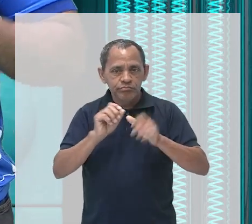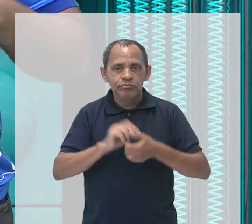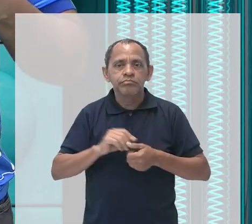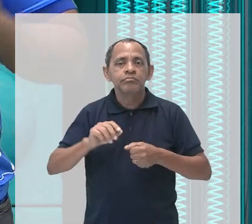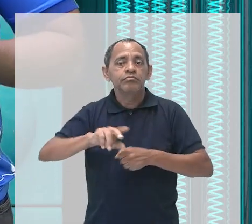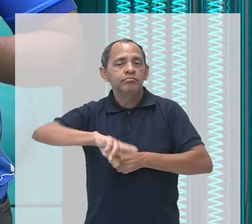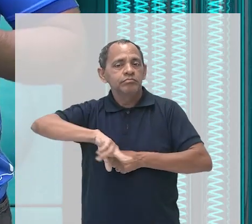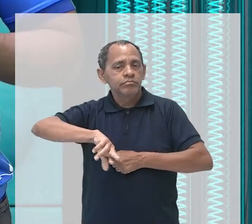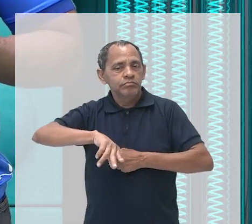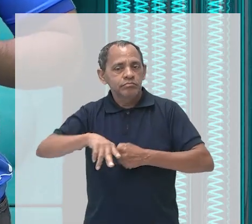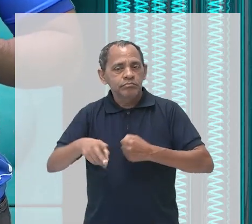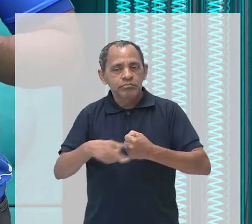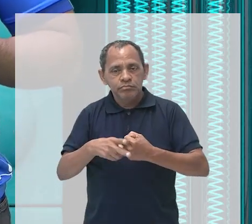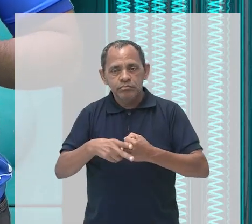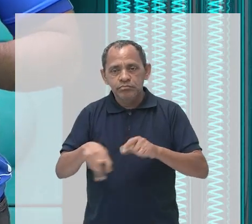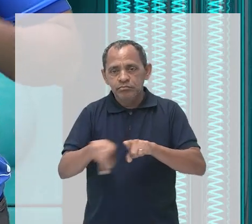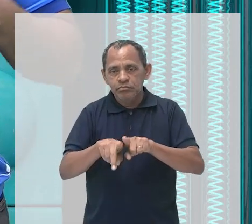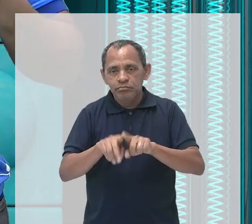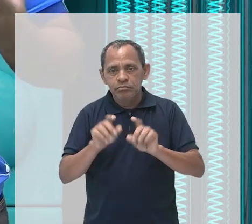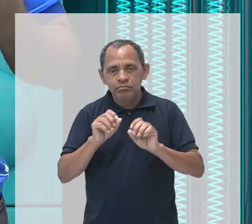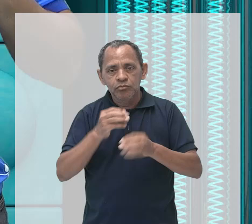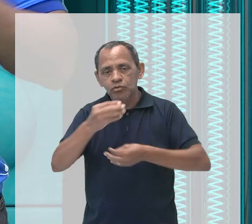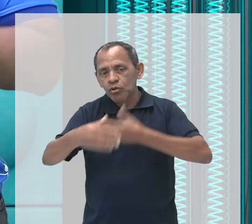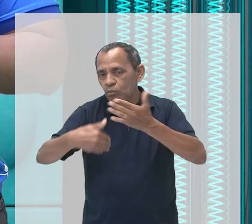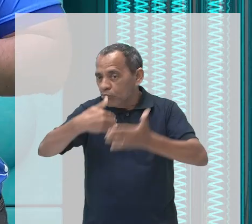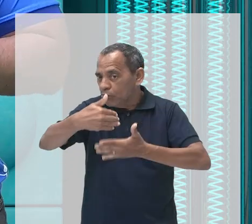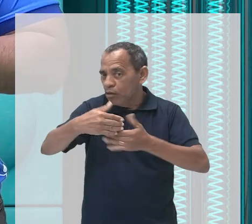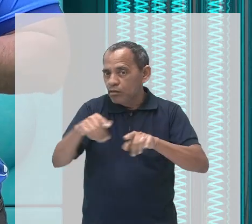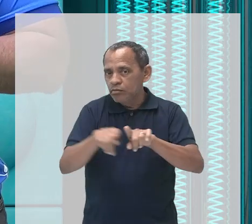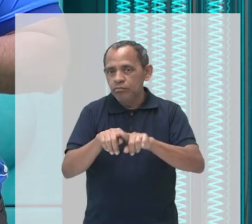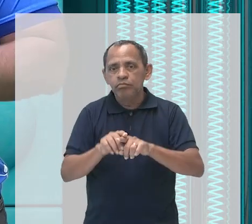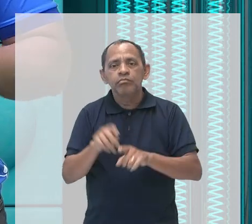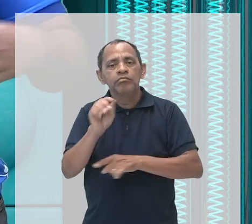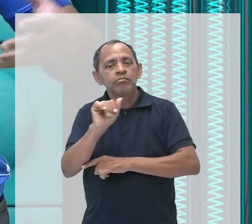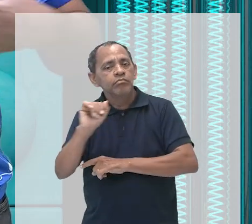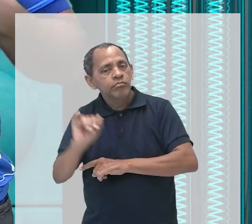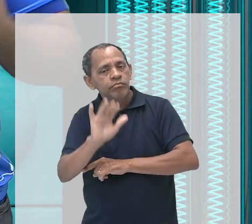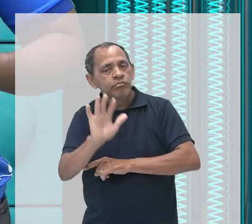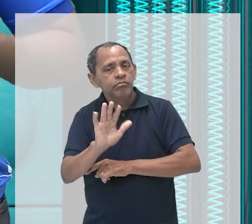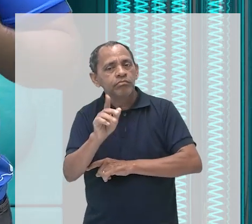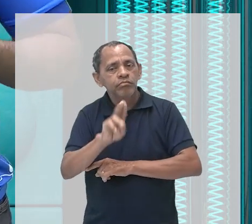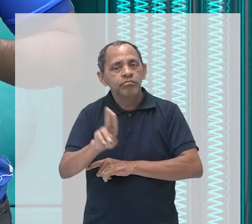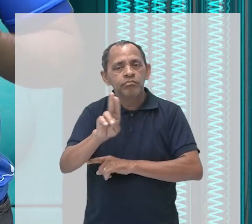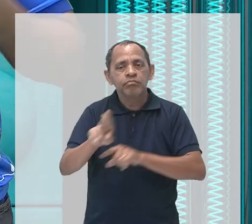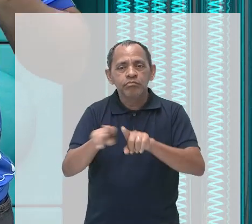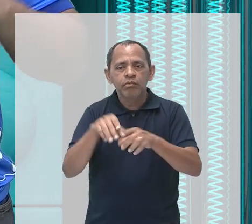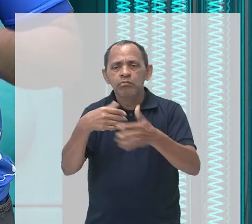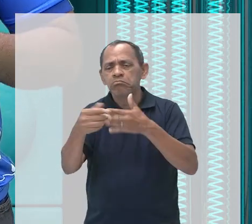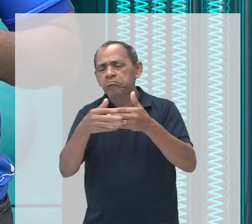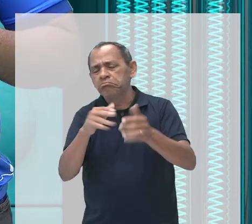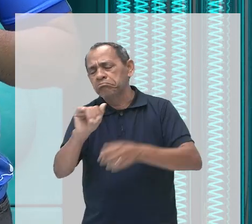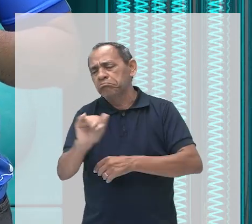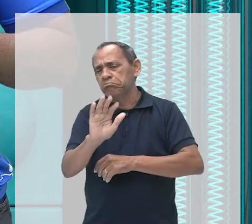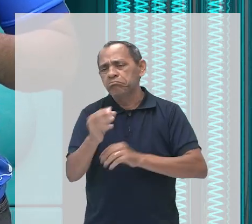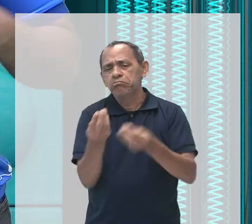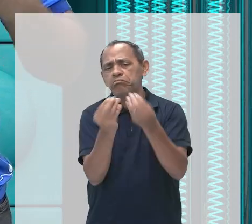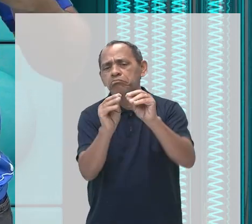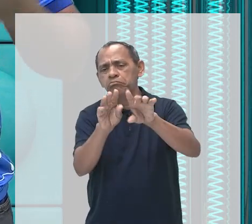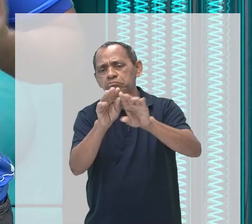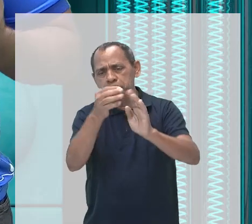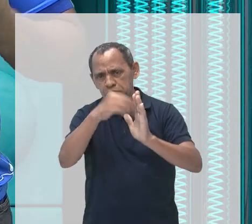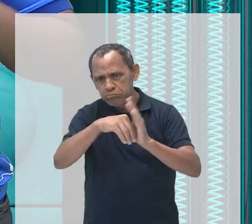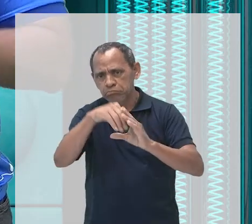verbal. E esse plano não verbal se constrói por meio das imagens que foram empregadas. Foi qualquer imagem que foi colocada no nosso